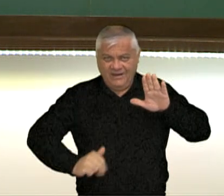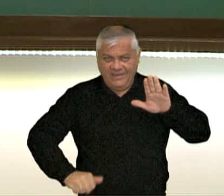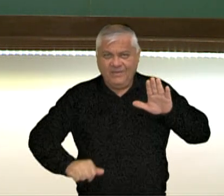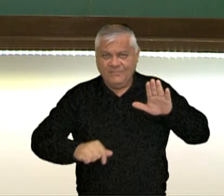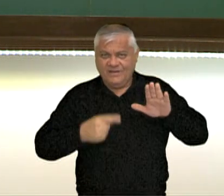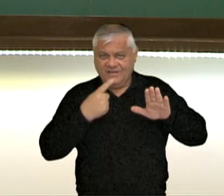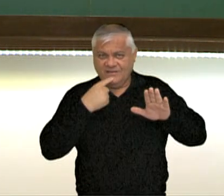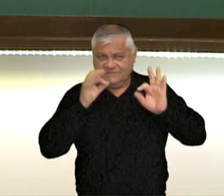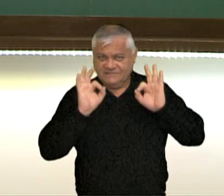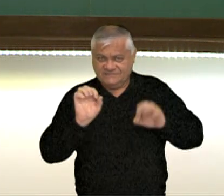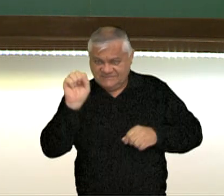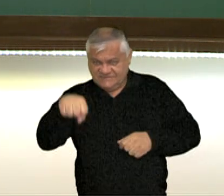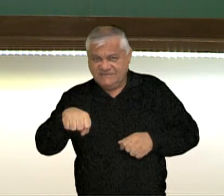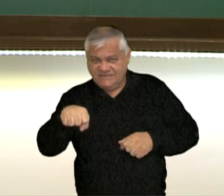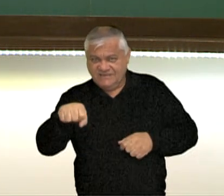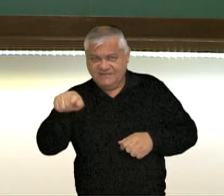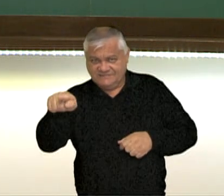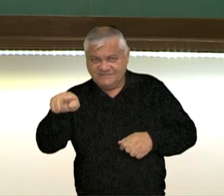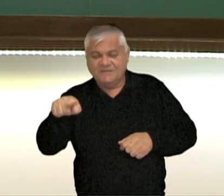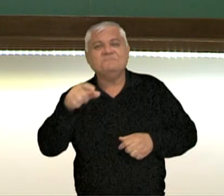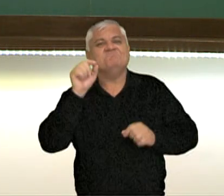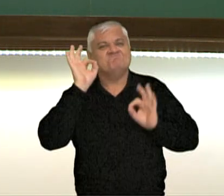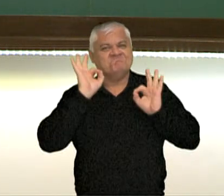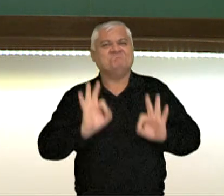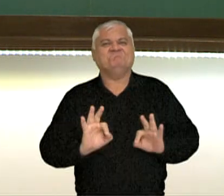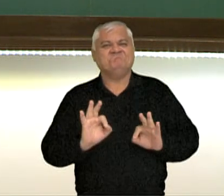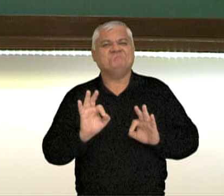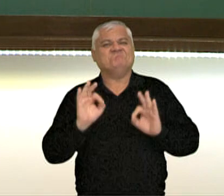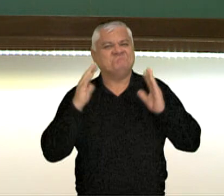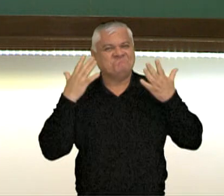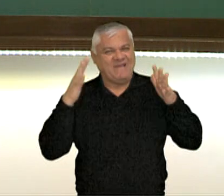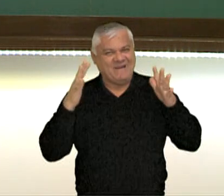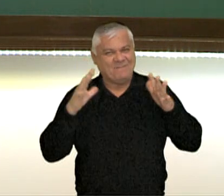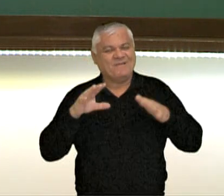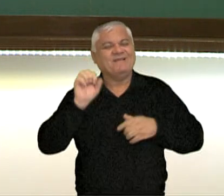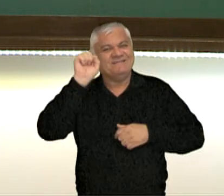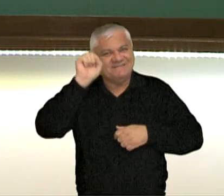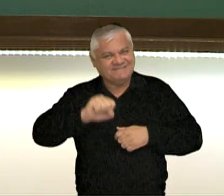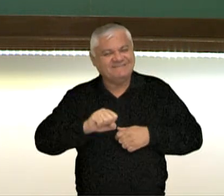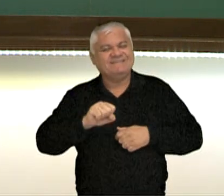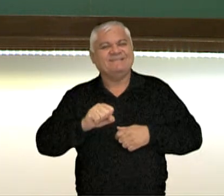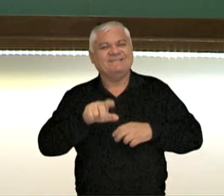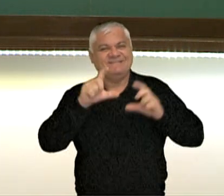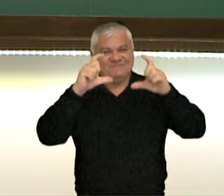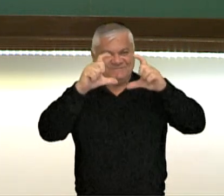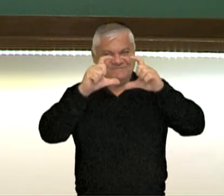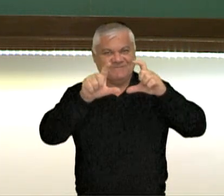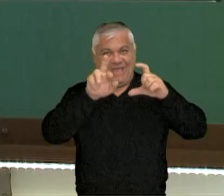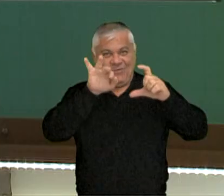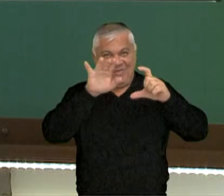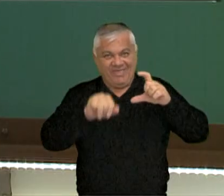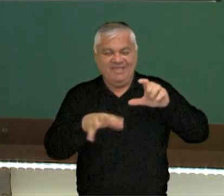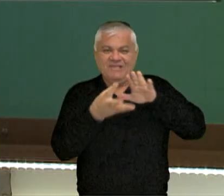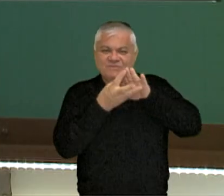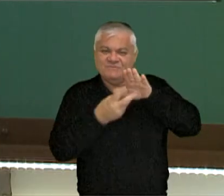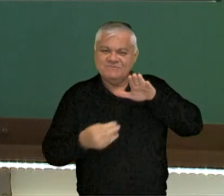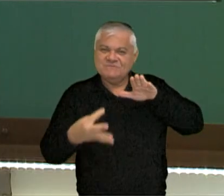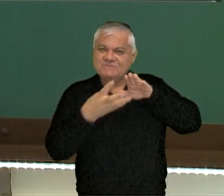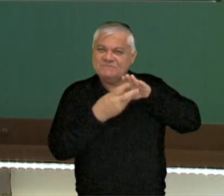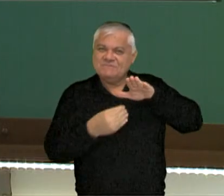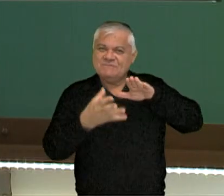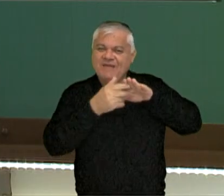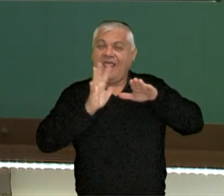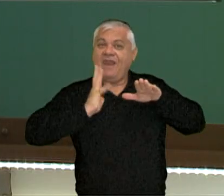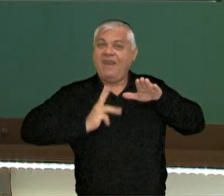respondeu que sim, que ele está correto, é isso aí. Os rins realmente filtram o sangue, mais especificamente